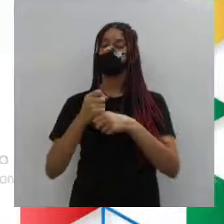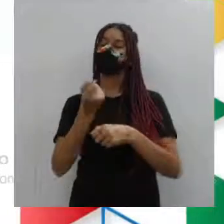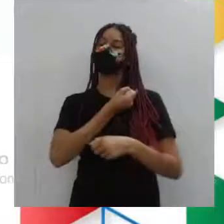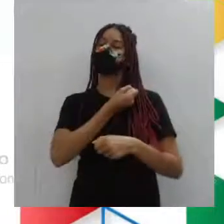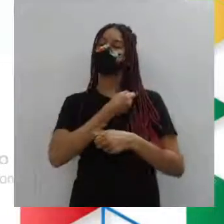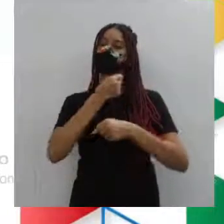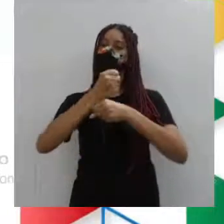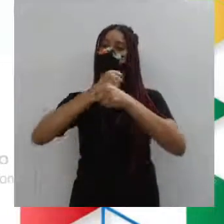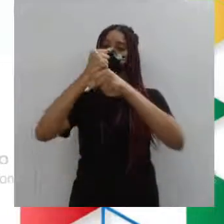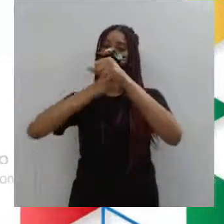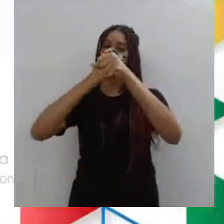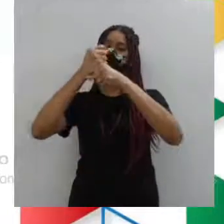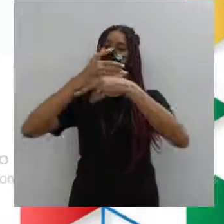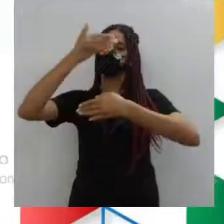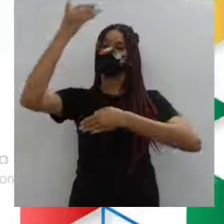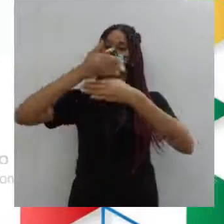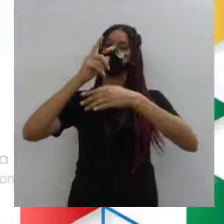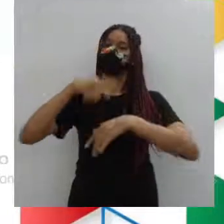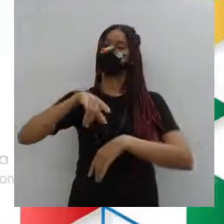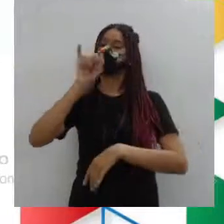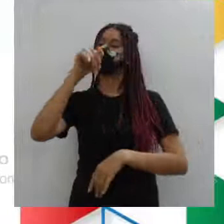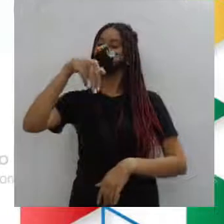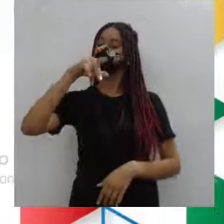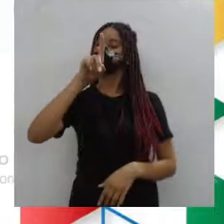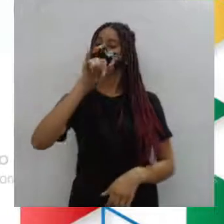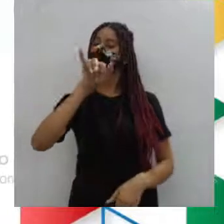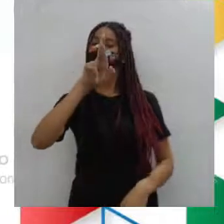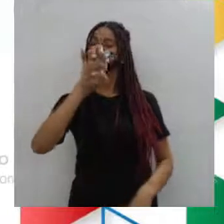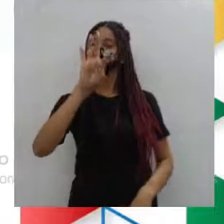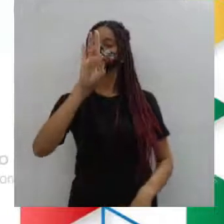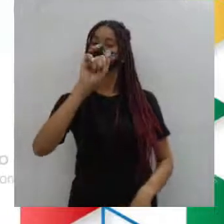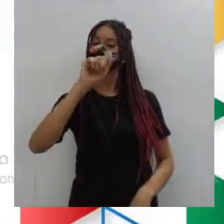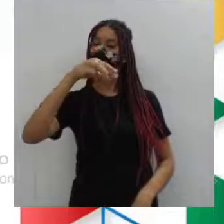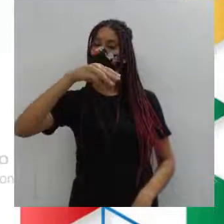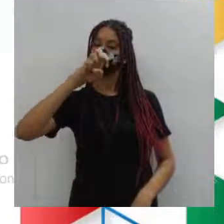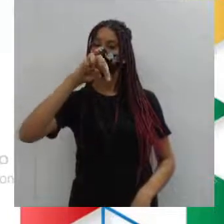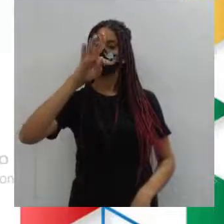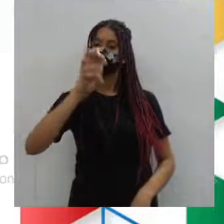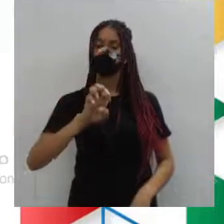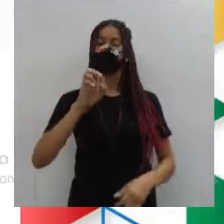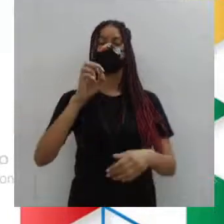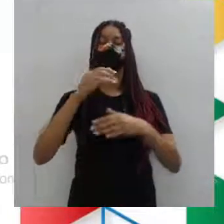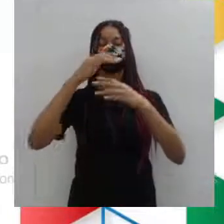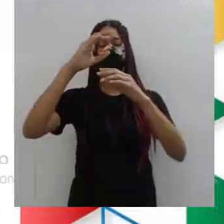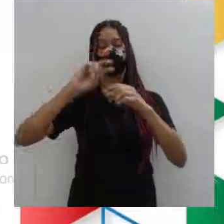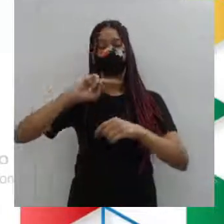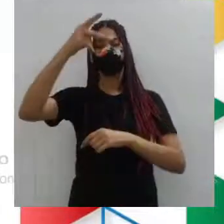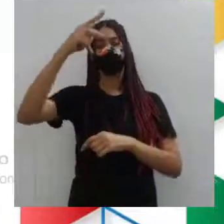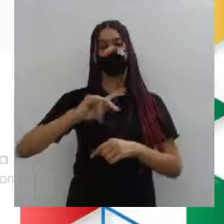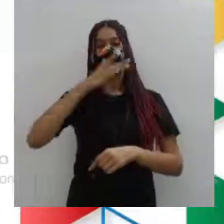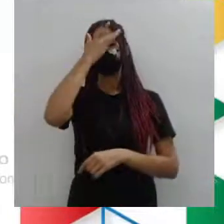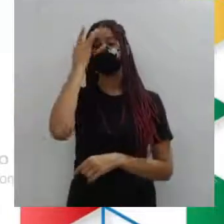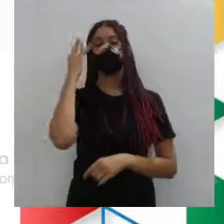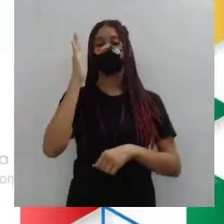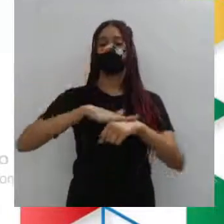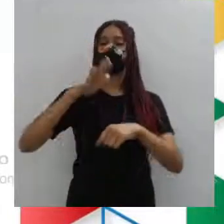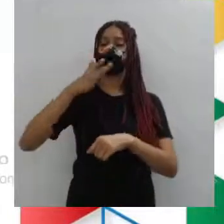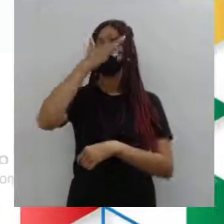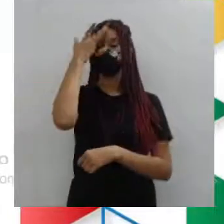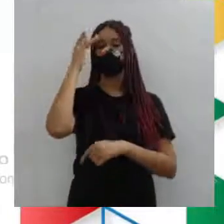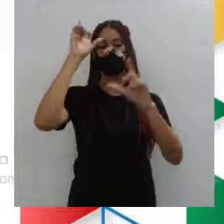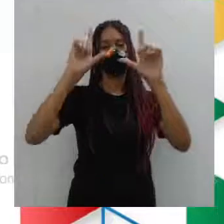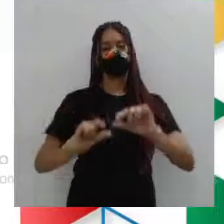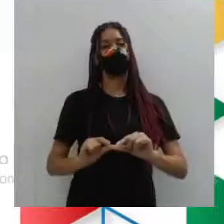muro é indiretamente proporcional ao número de operários. Ou seja, quanto mais operários, menos dias,